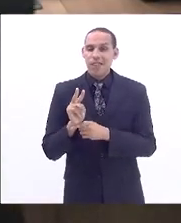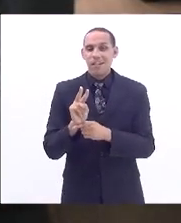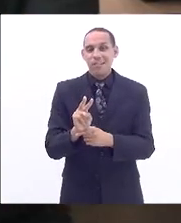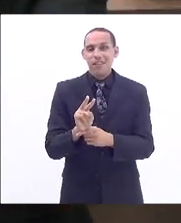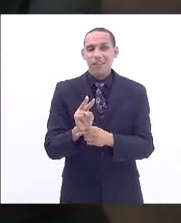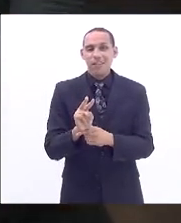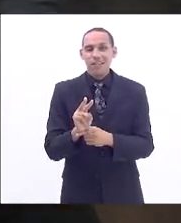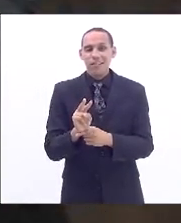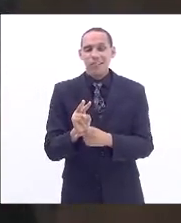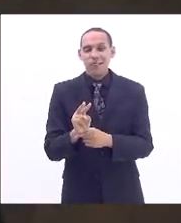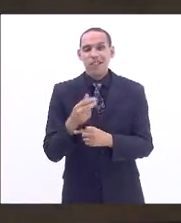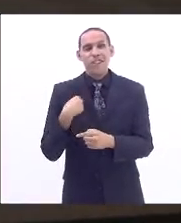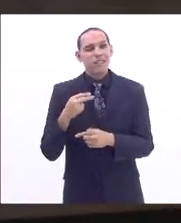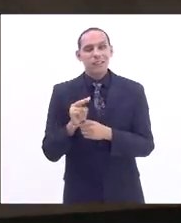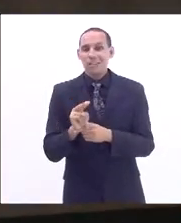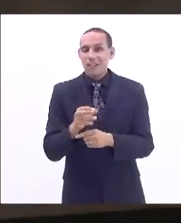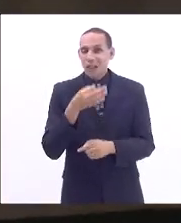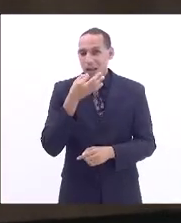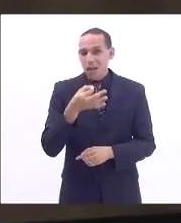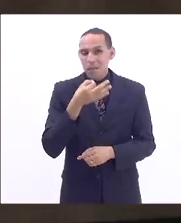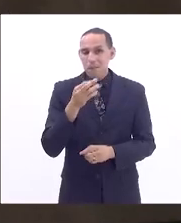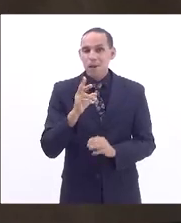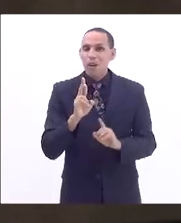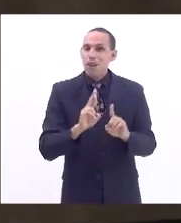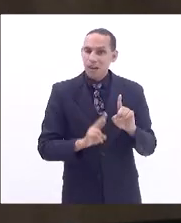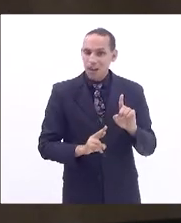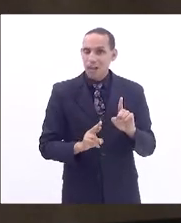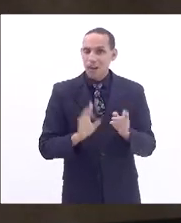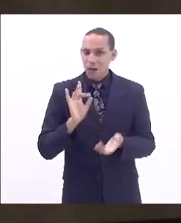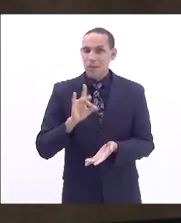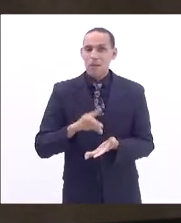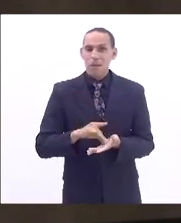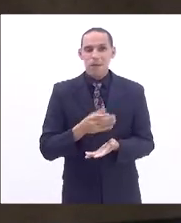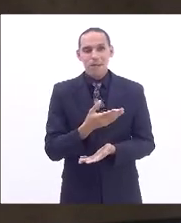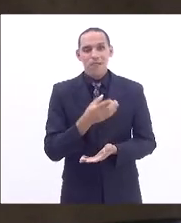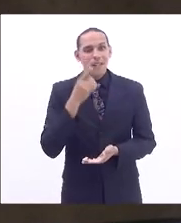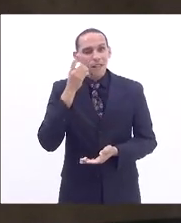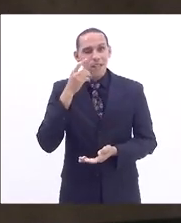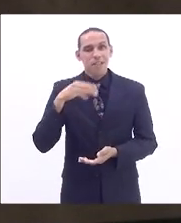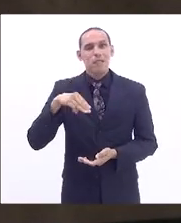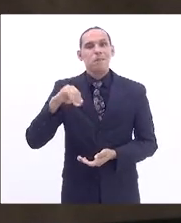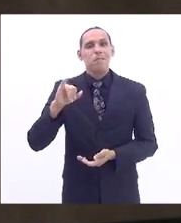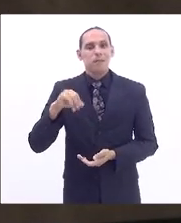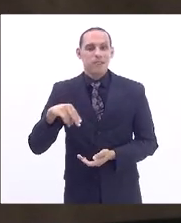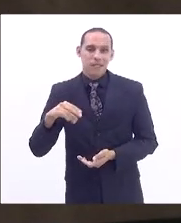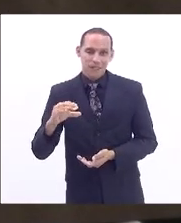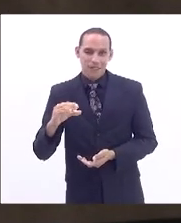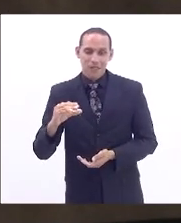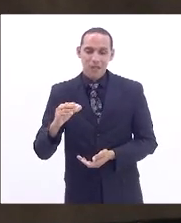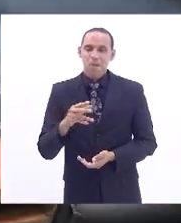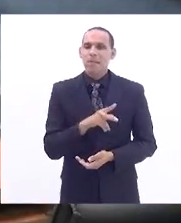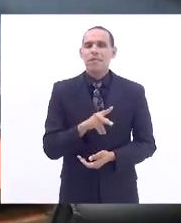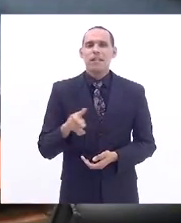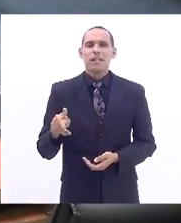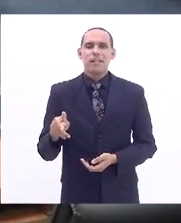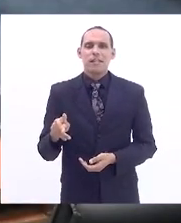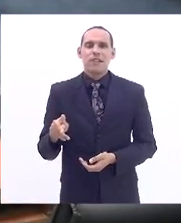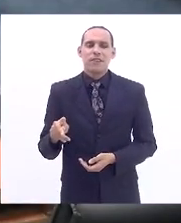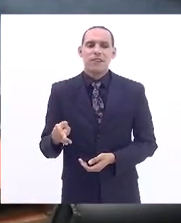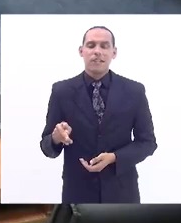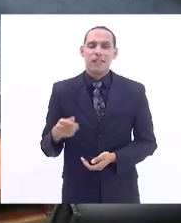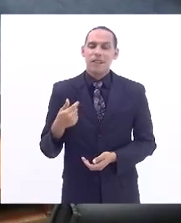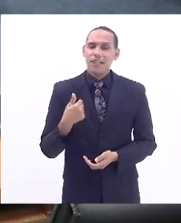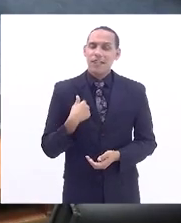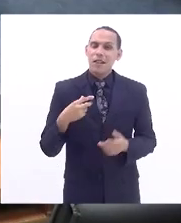e eu tô defendendo o parecer do relator original Deputado que todo meu eu